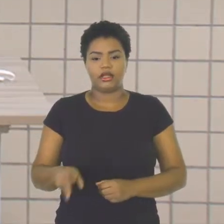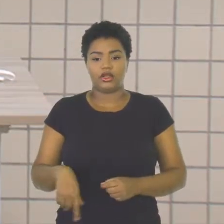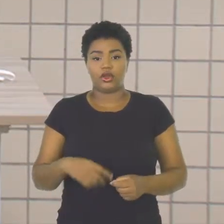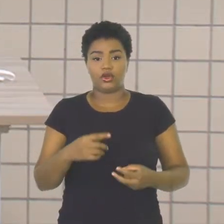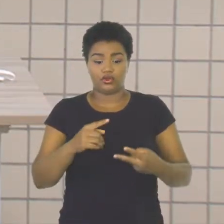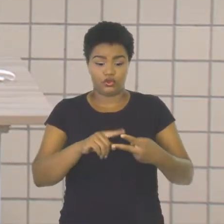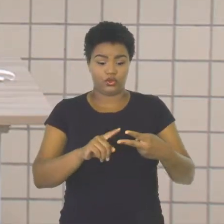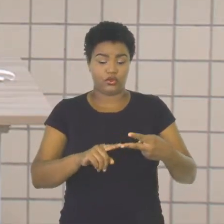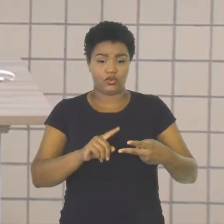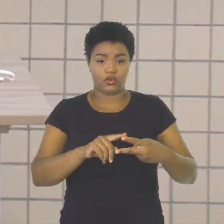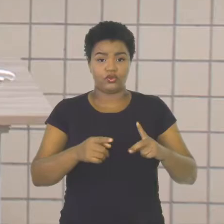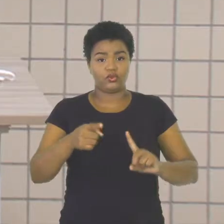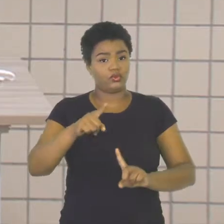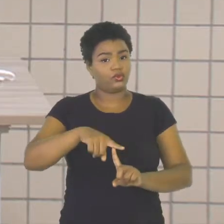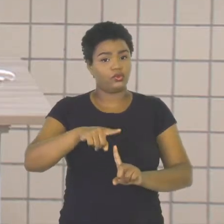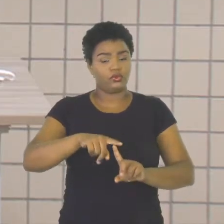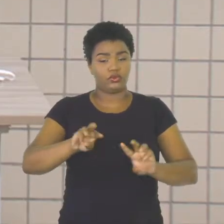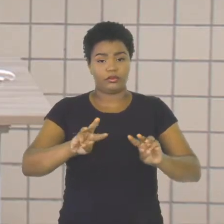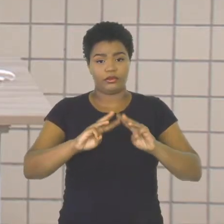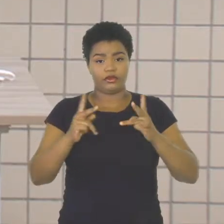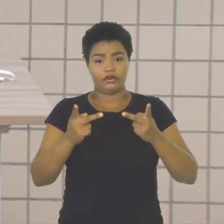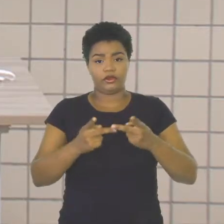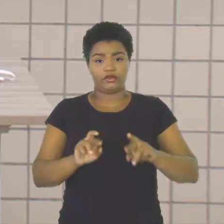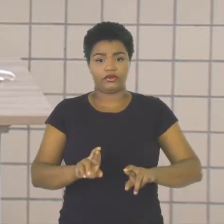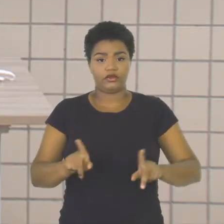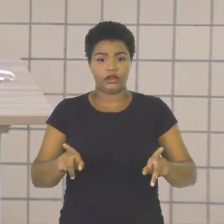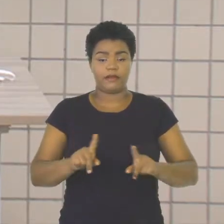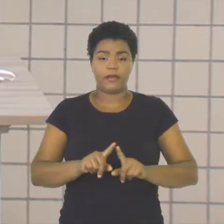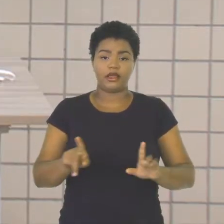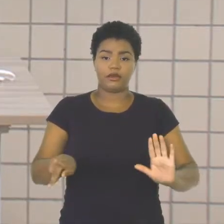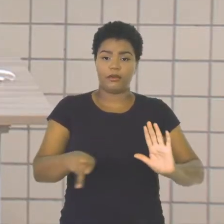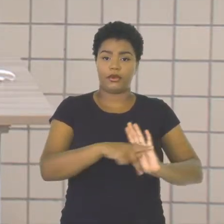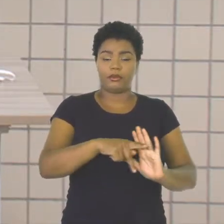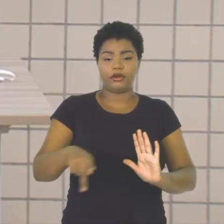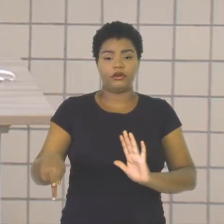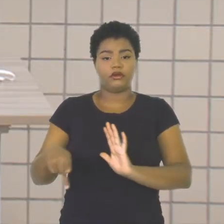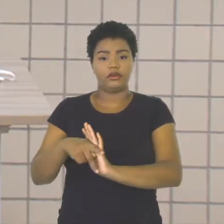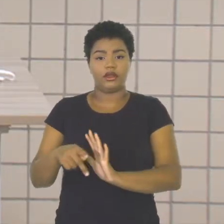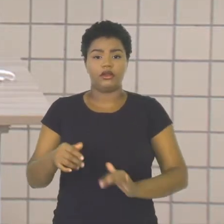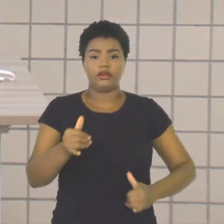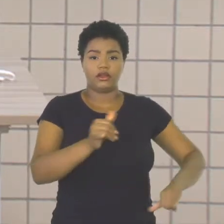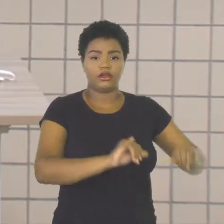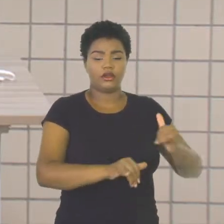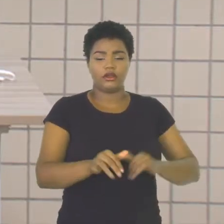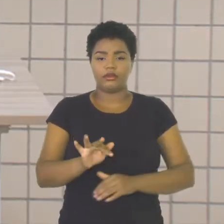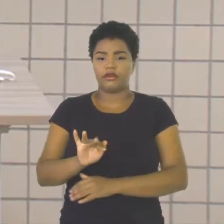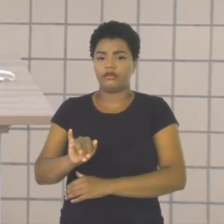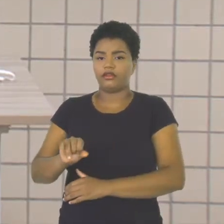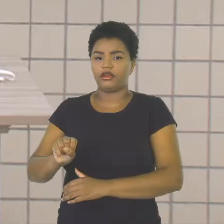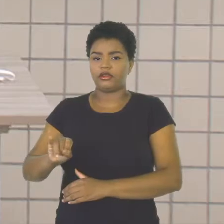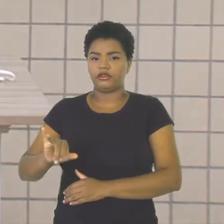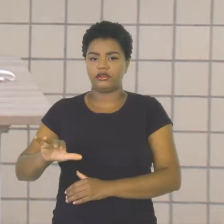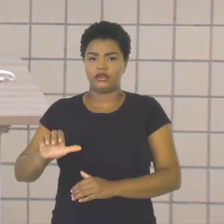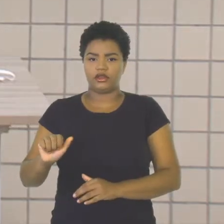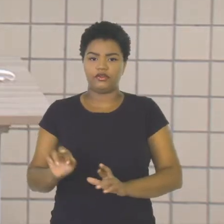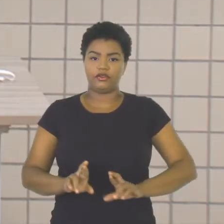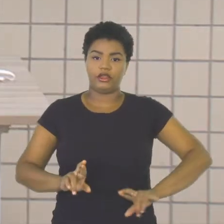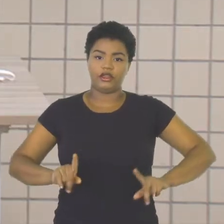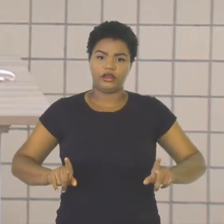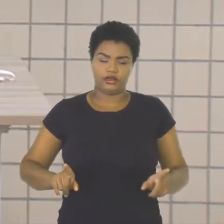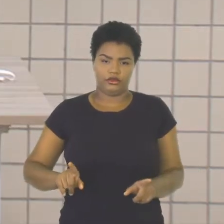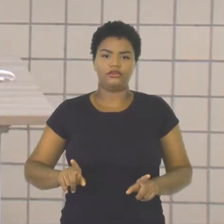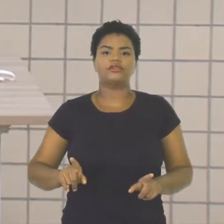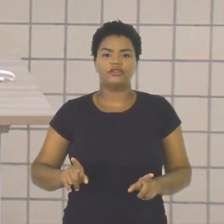matérias diferentes, porém com propriedades químicas e físicas diferenciadas, com propriedades